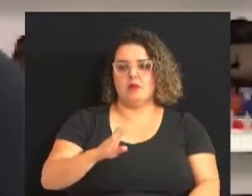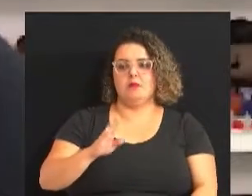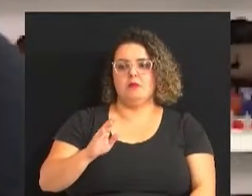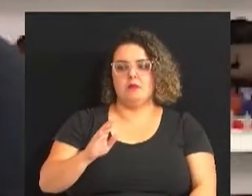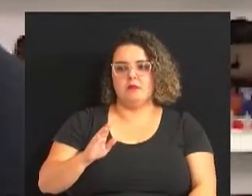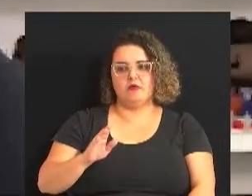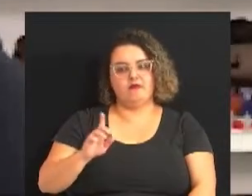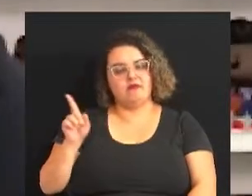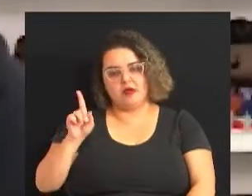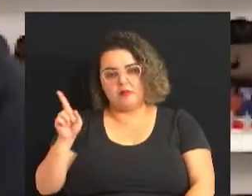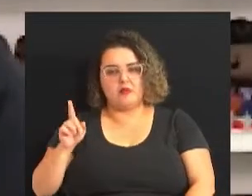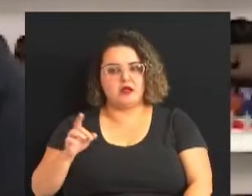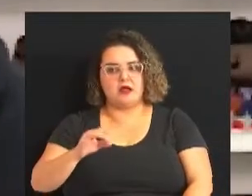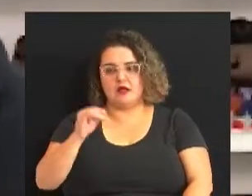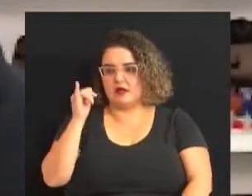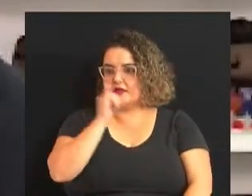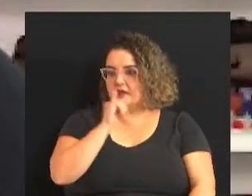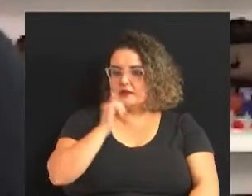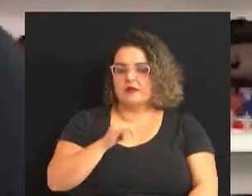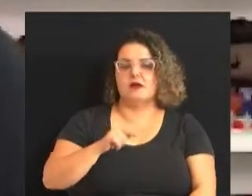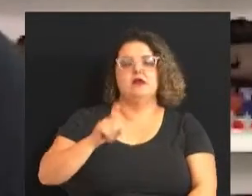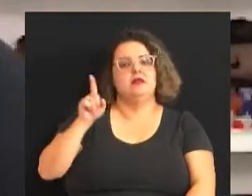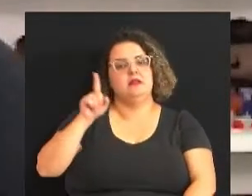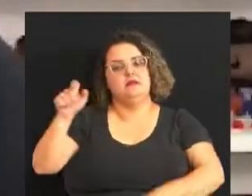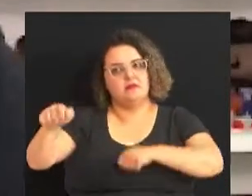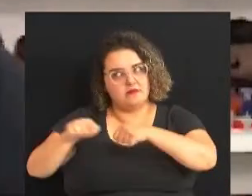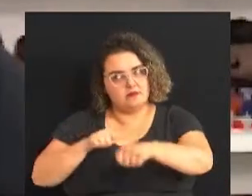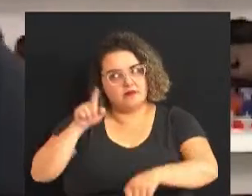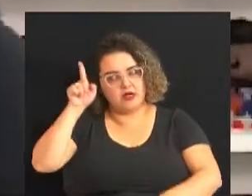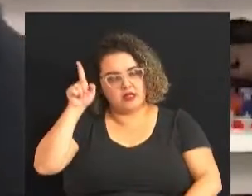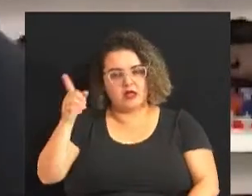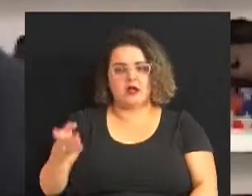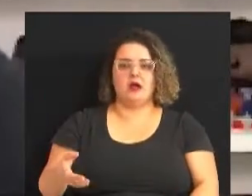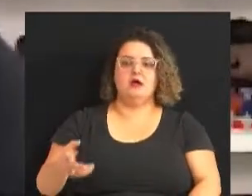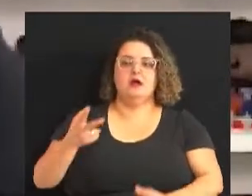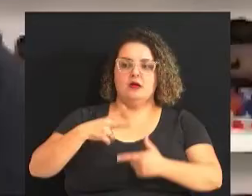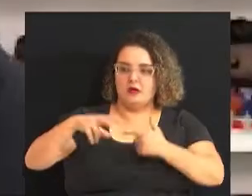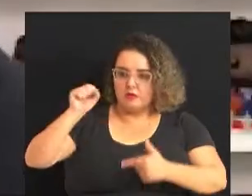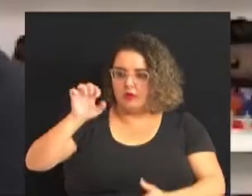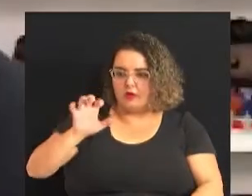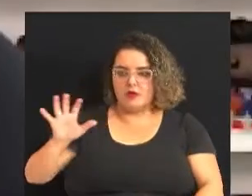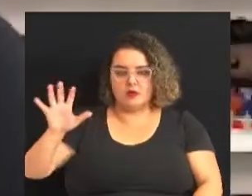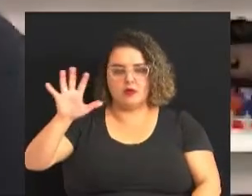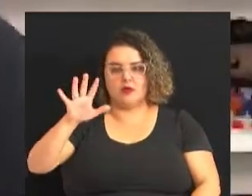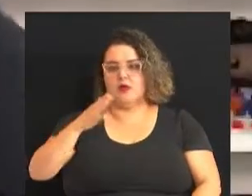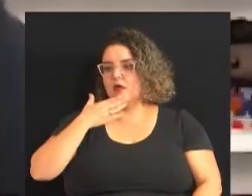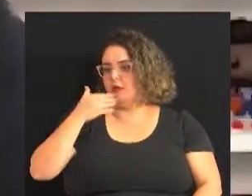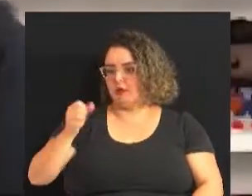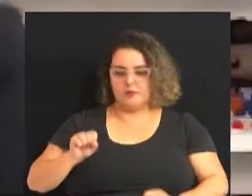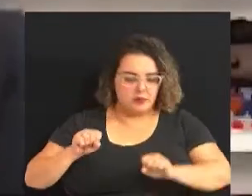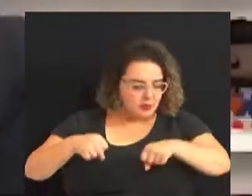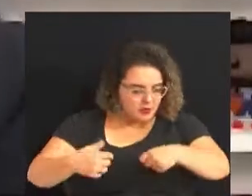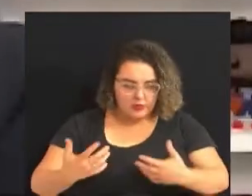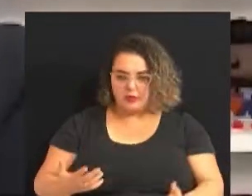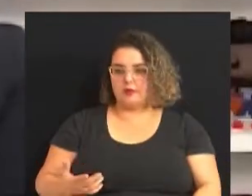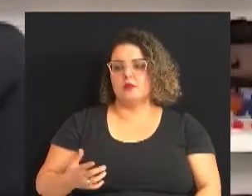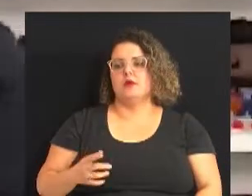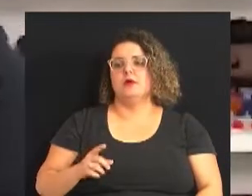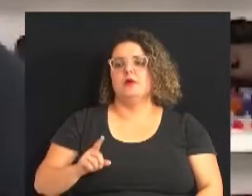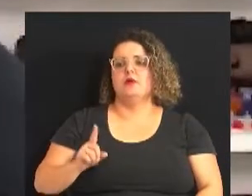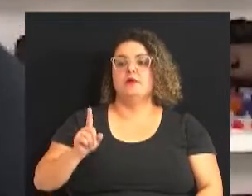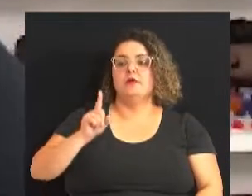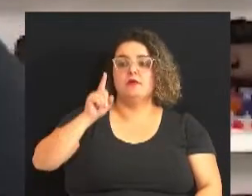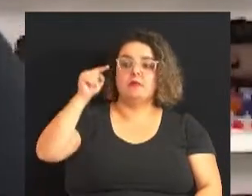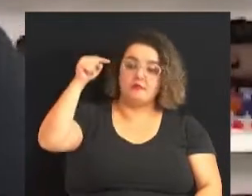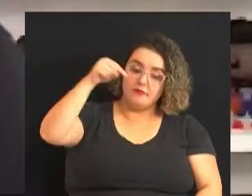na Itália, ele se forma na Itália, ele é campeão europeu, ele é o melhor defensor da Euroliga, ele vai para a seleção argentina